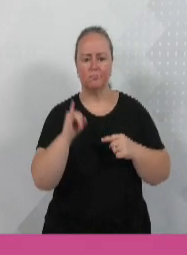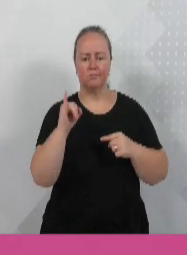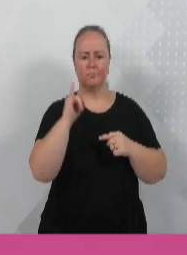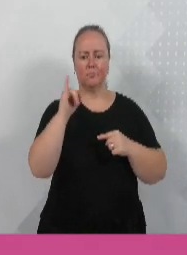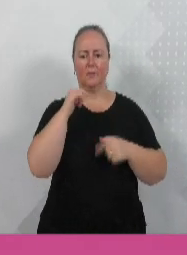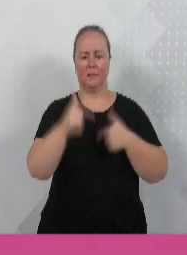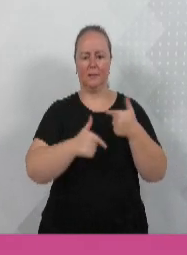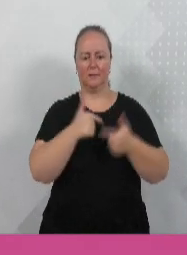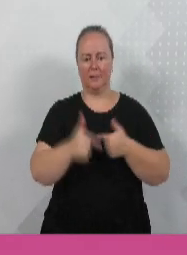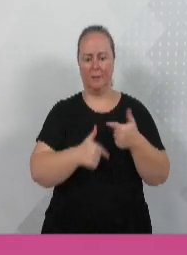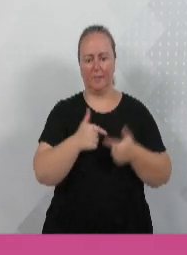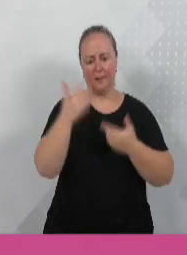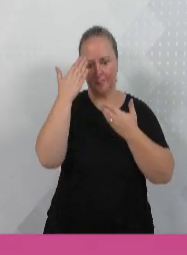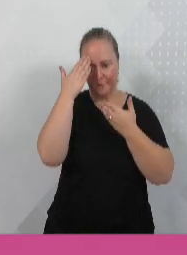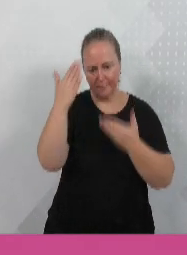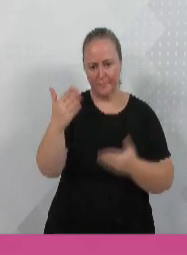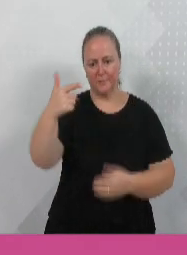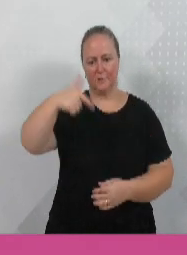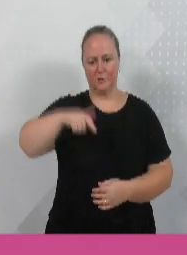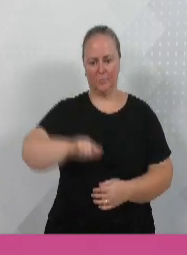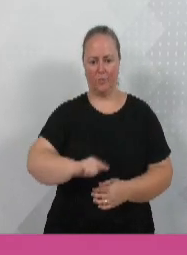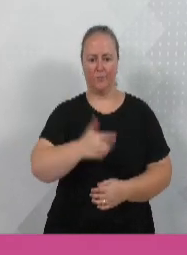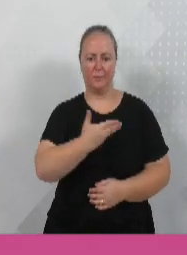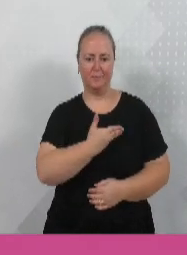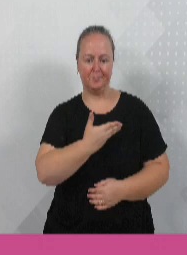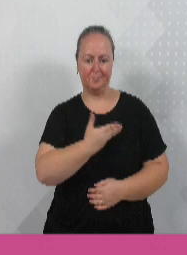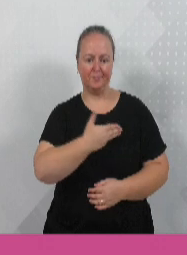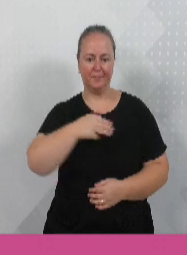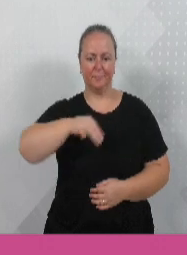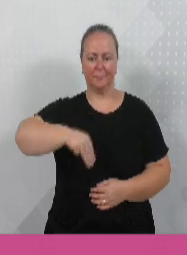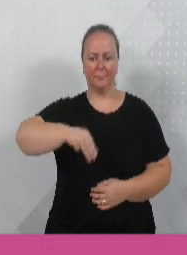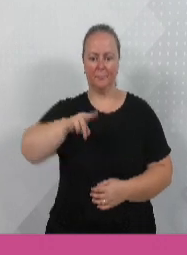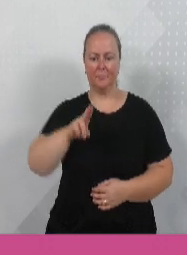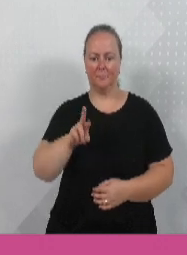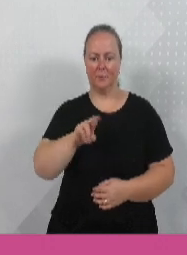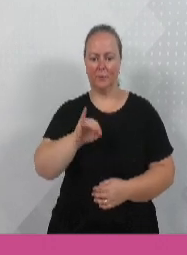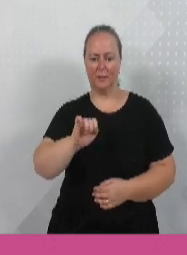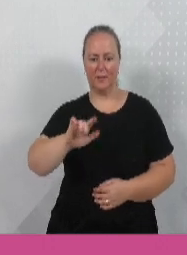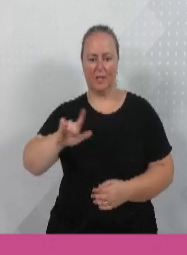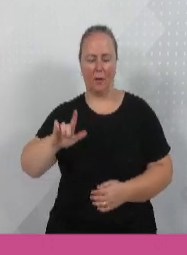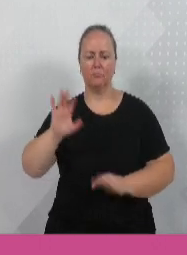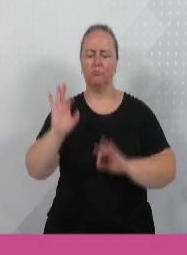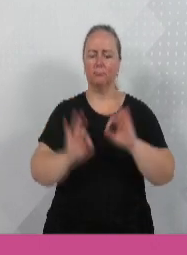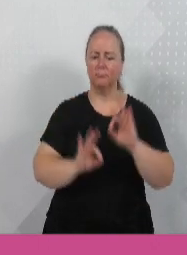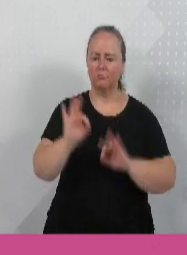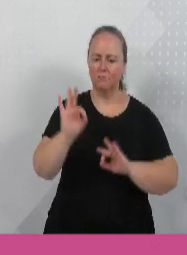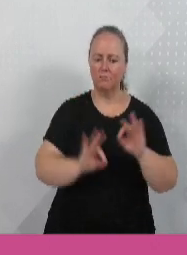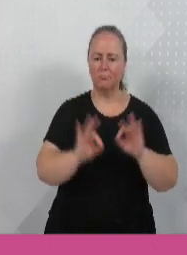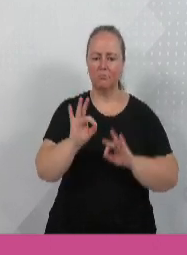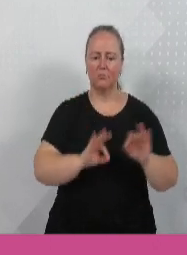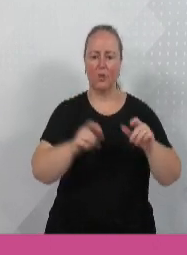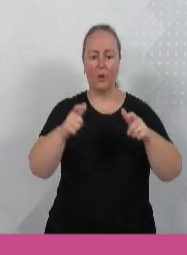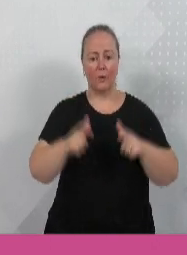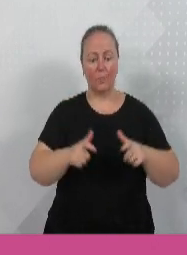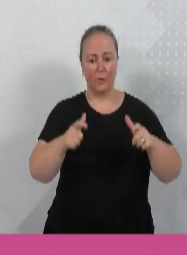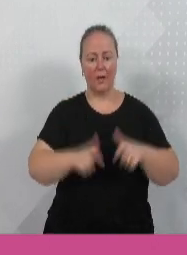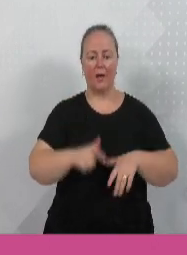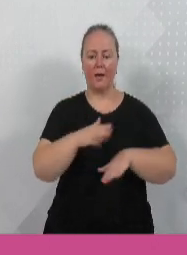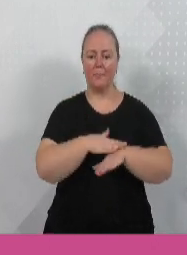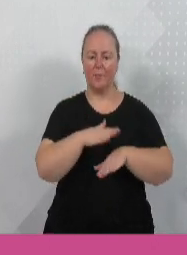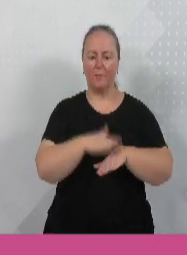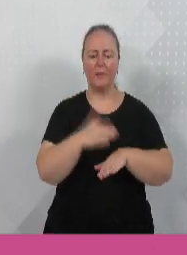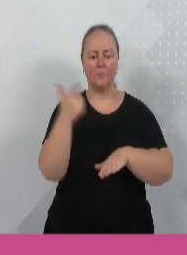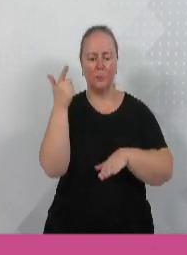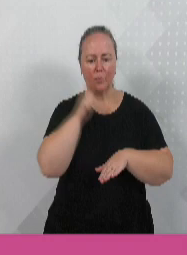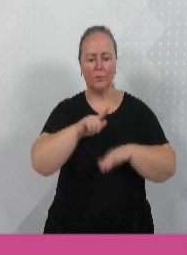agradecer mais uma vez a querida amiga Muriel pela organização e pelo espaço para que elas pudessem